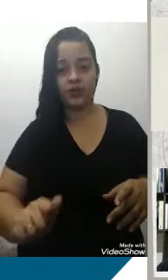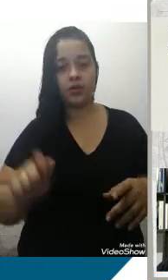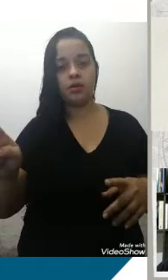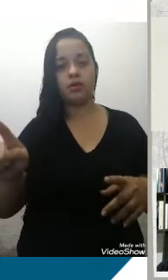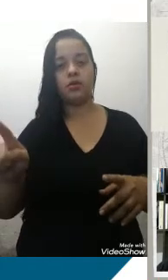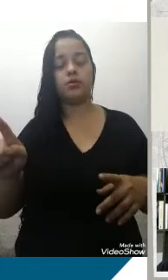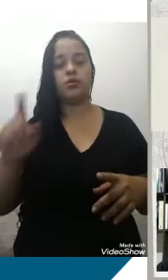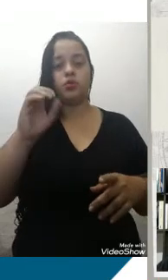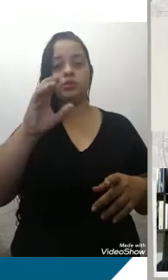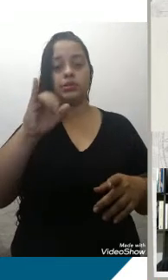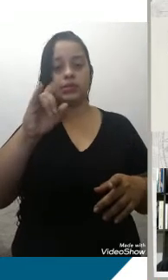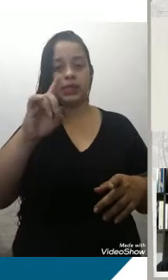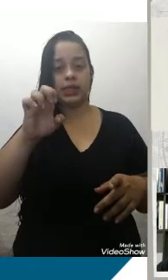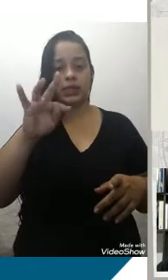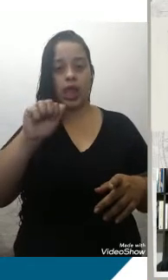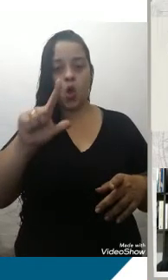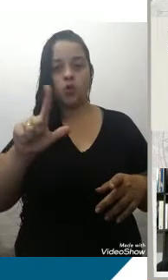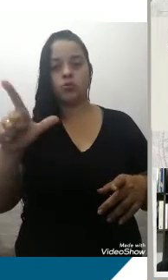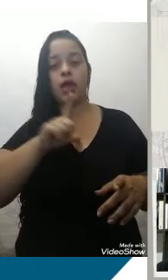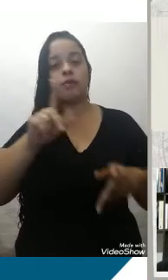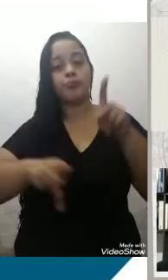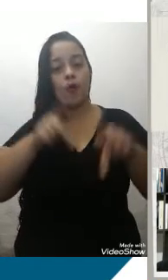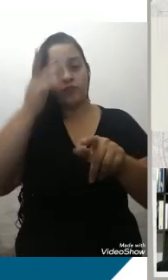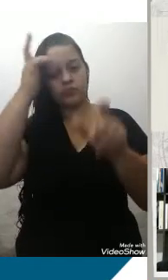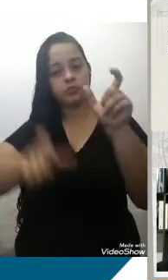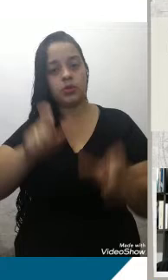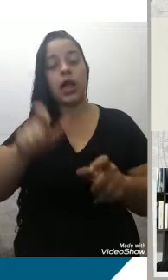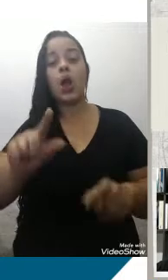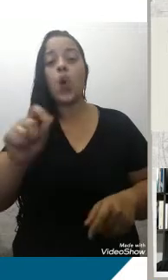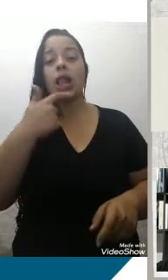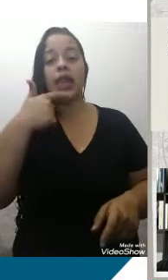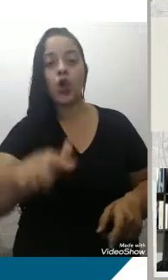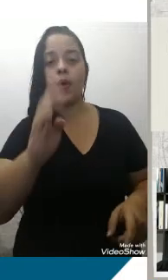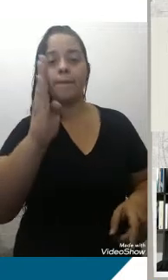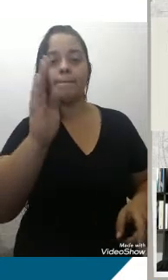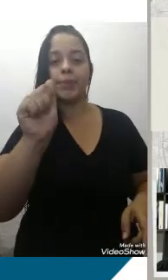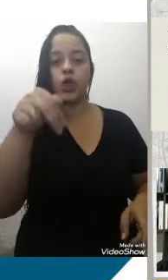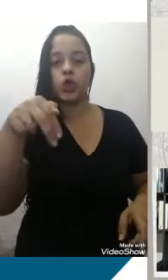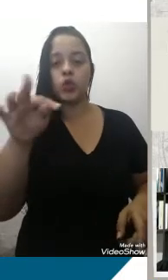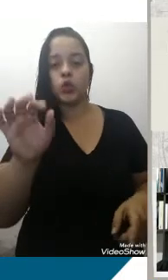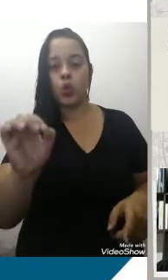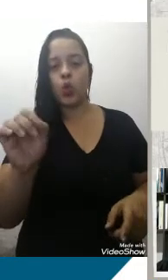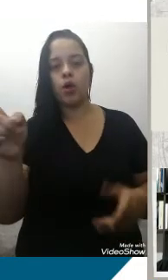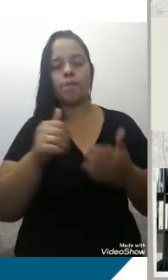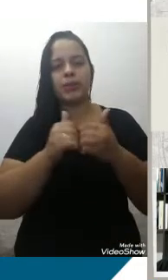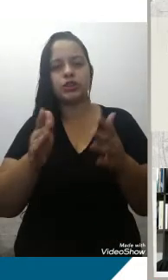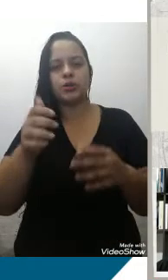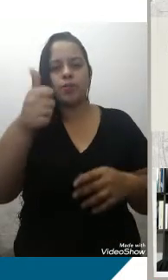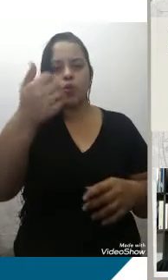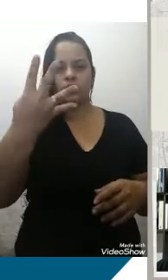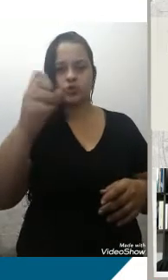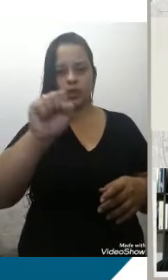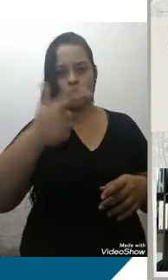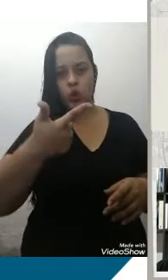um reino formado por povos de língua banto, e quando os europeus chegaram a partir de 1482, ele